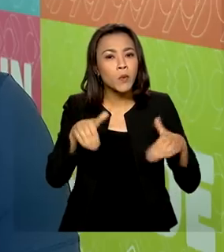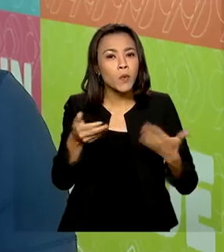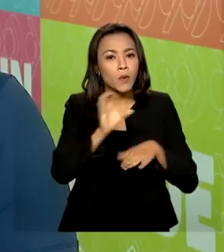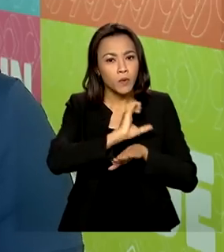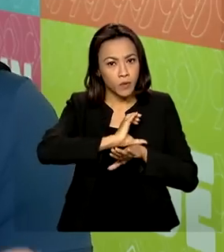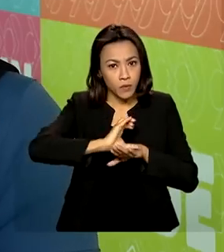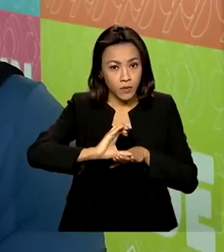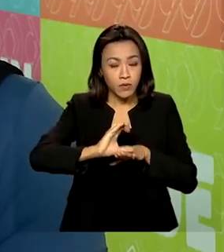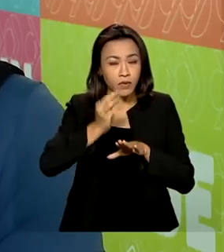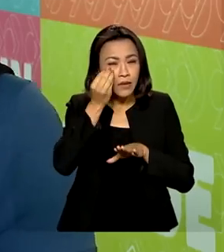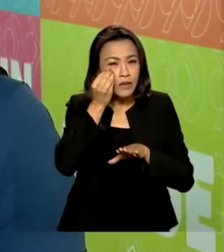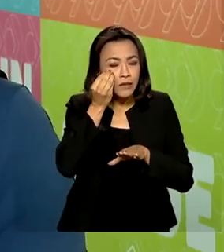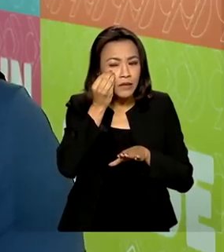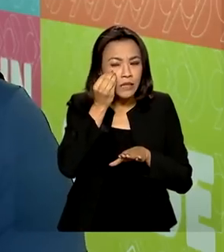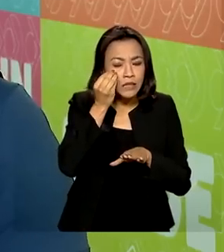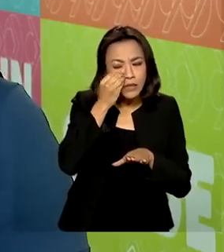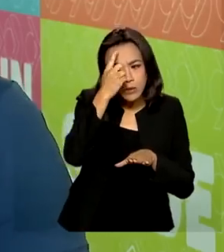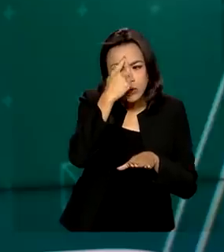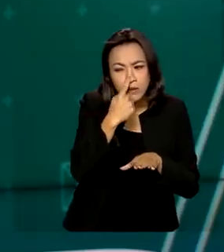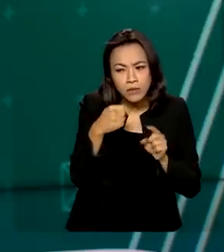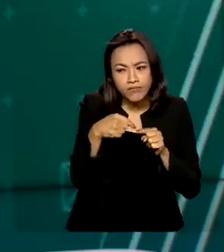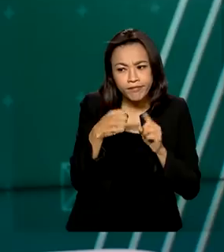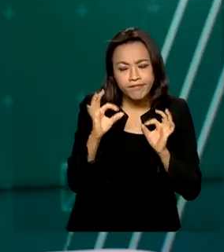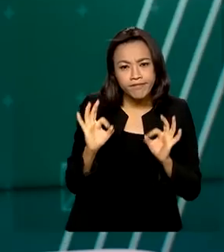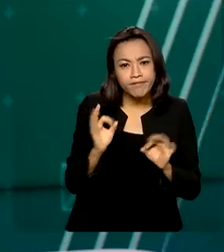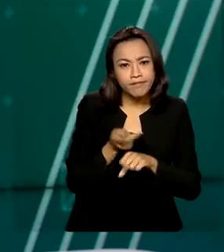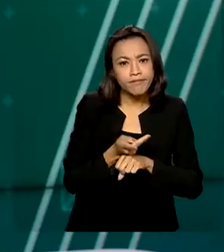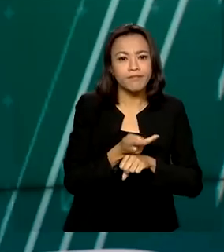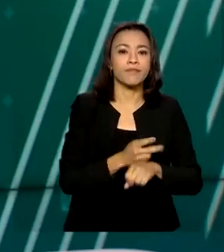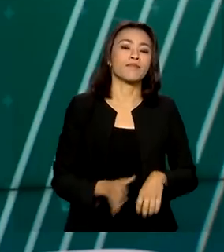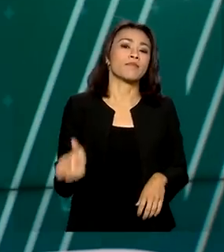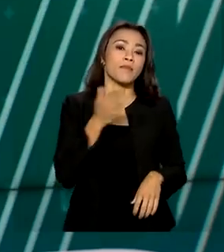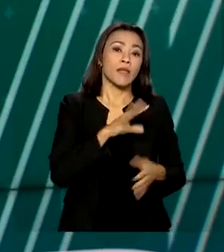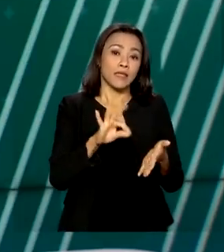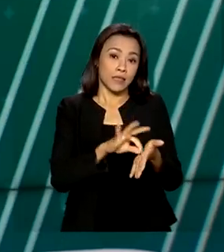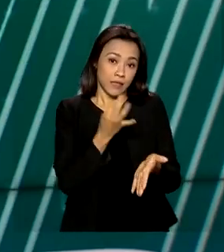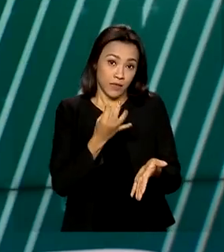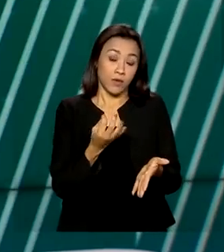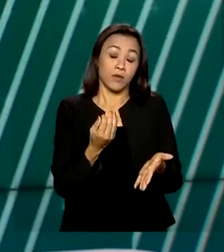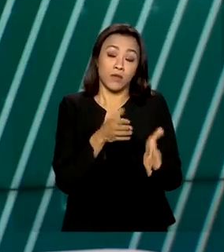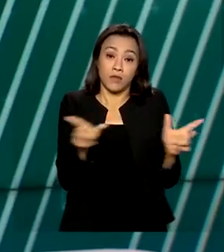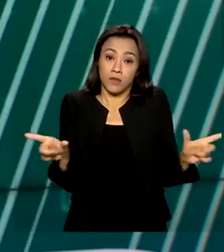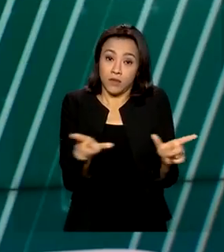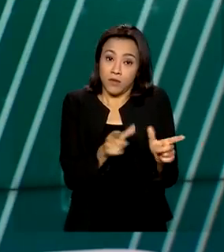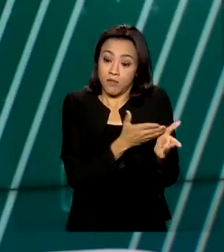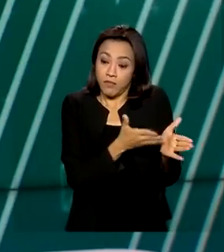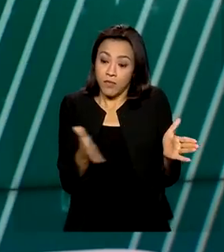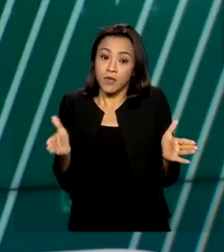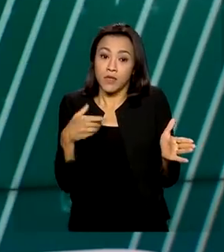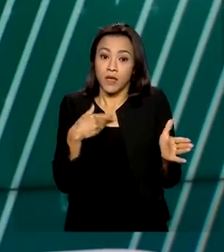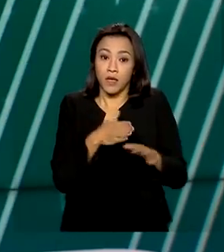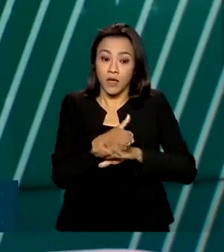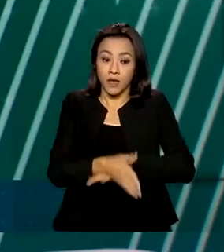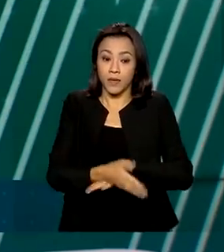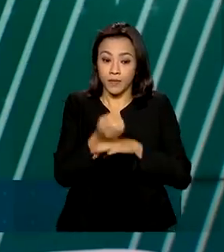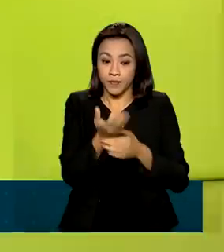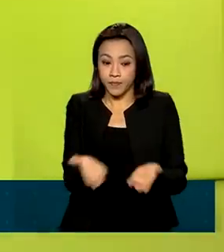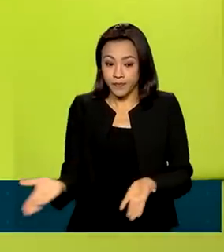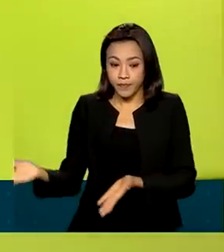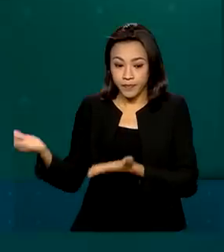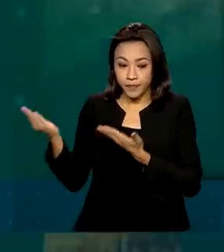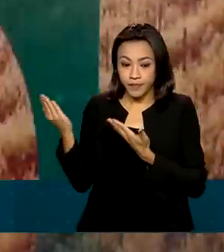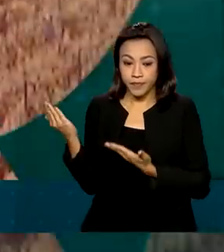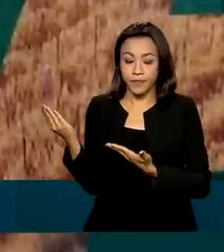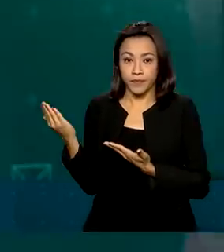é o curso eles vão tentando sim se identificar as inscrições para o ProUni podem ser feitas pelo site acesso